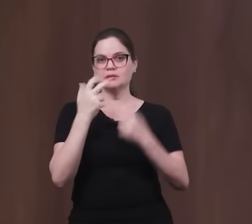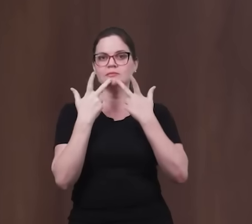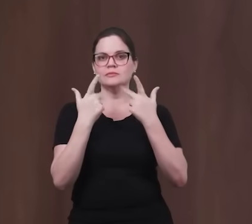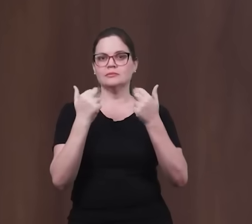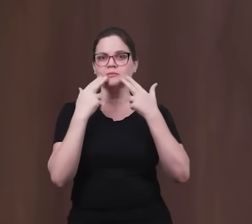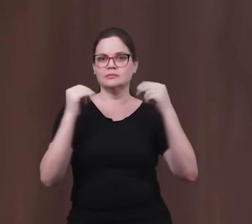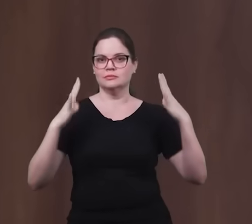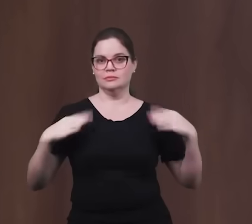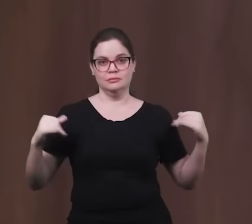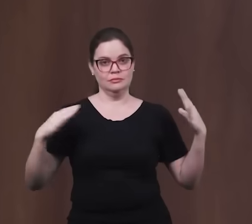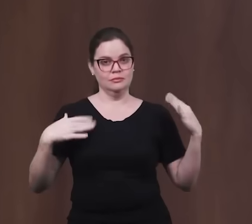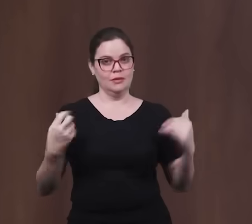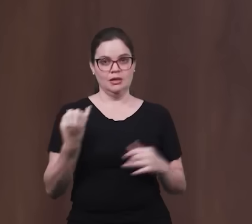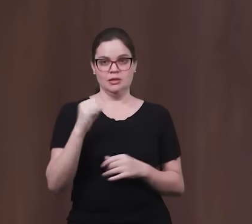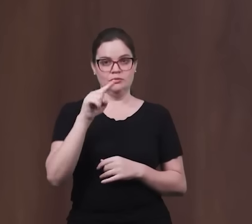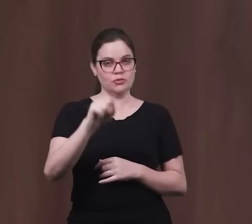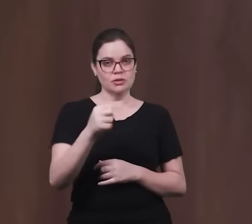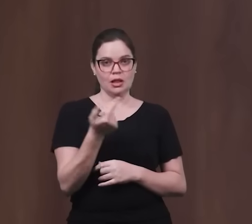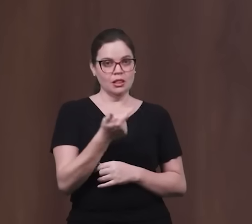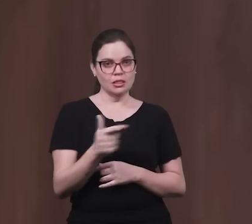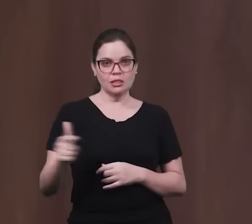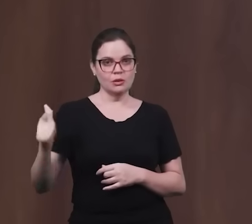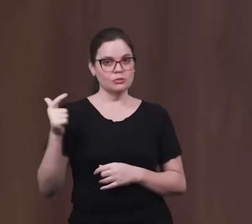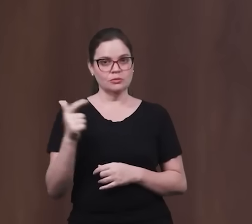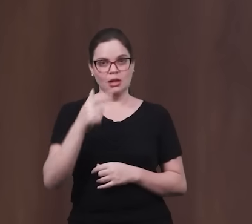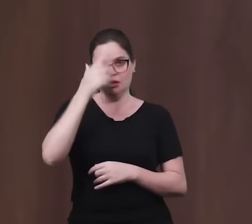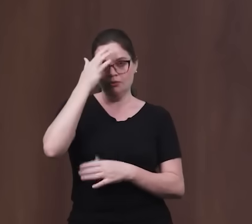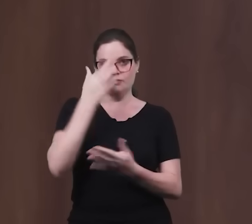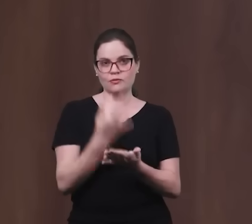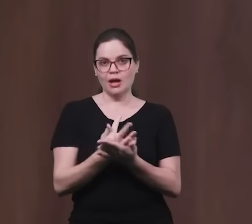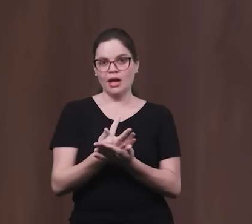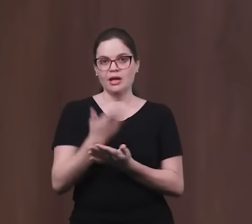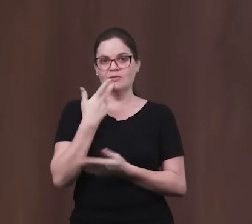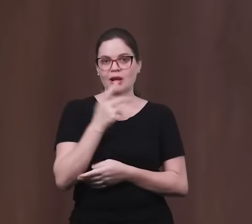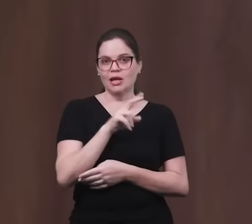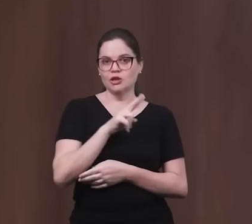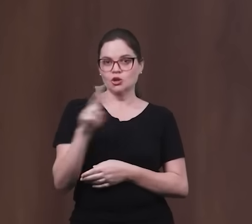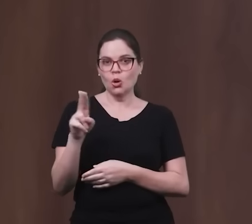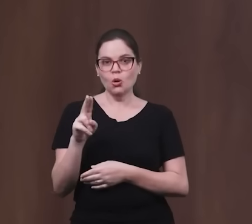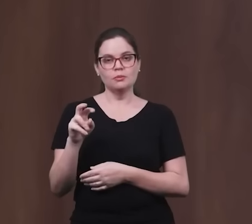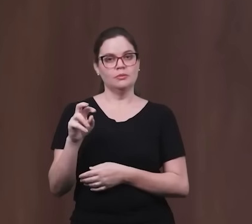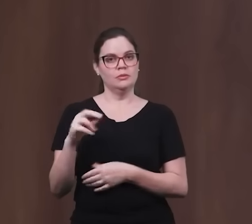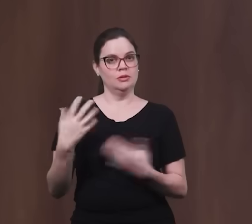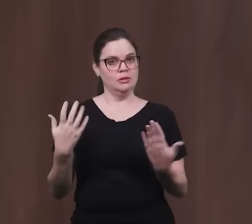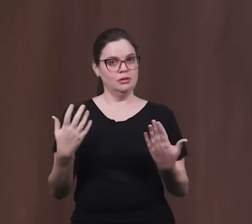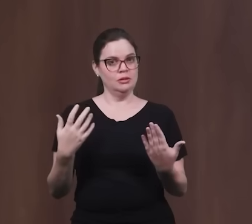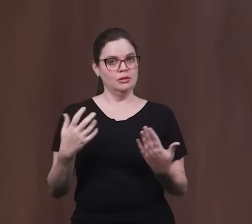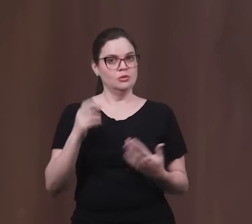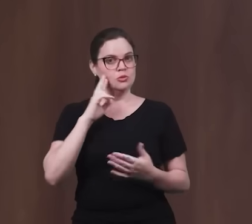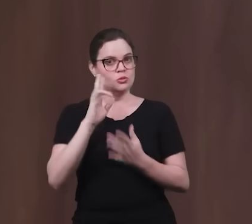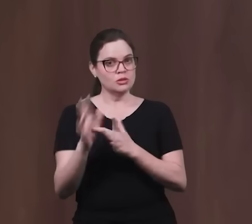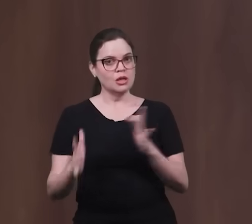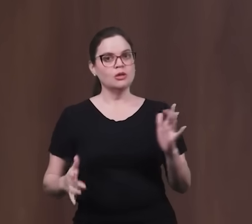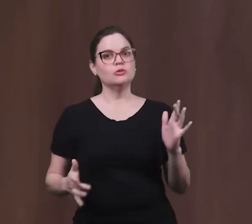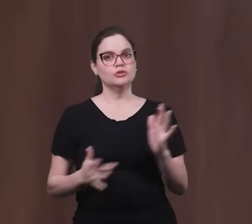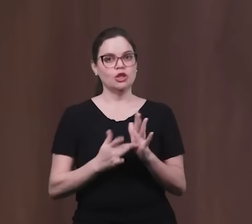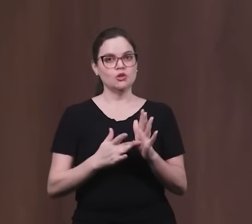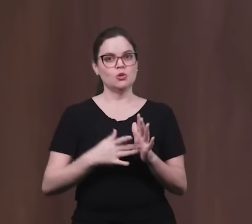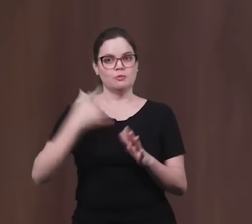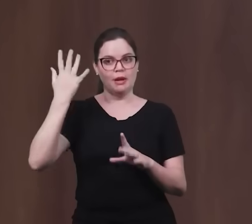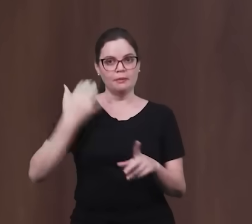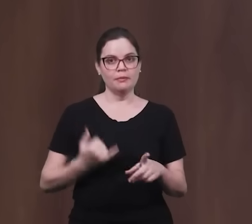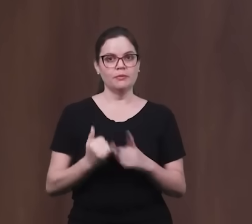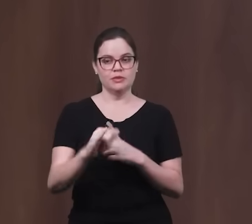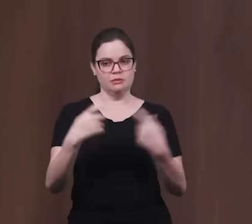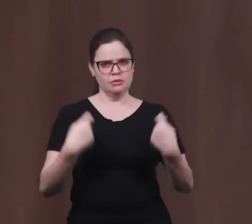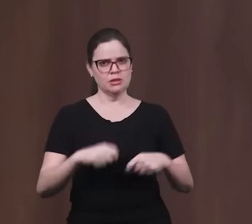de línguas, mas se você não tiver capacitado para você chegar lá em nome do Senhor e interpretar uma língua estranha, você tem que estar muito,